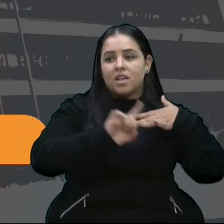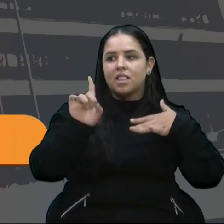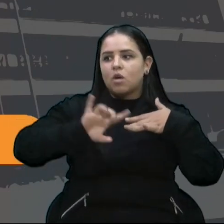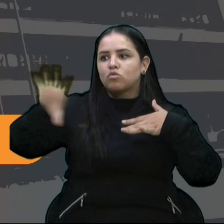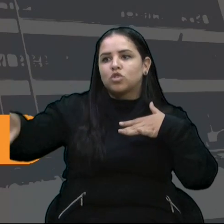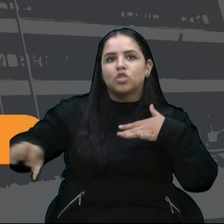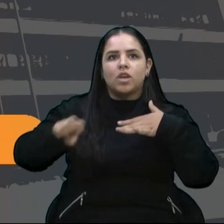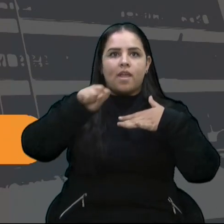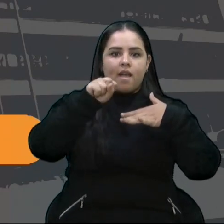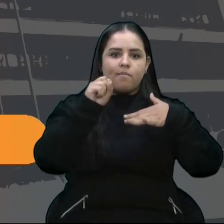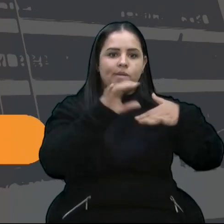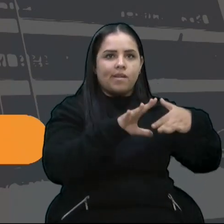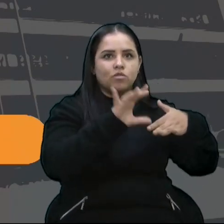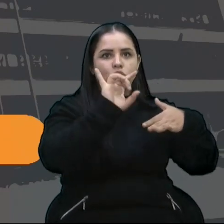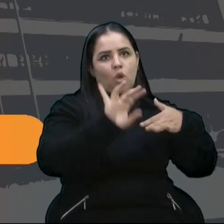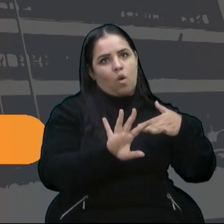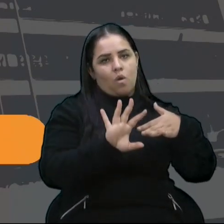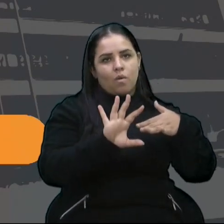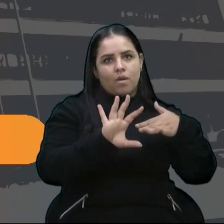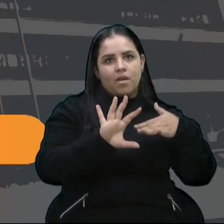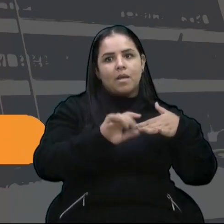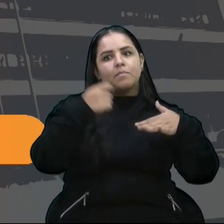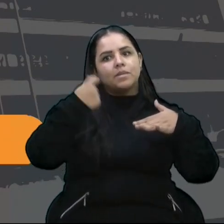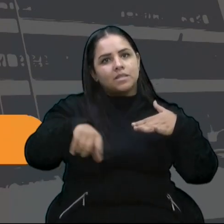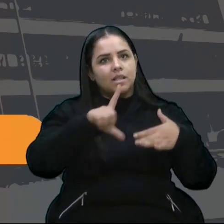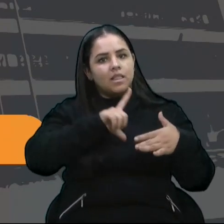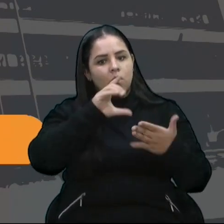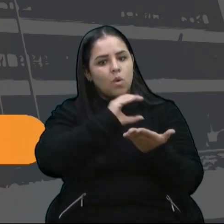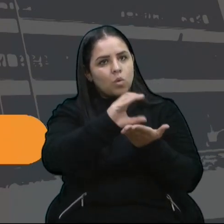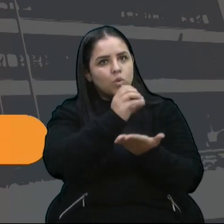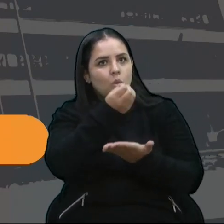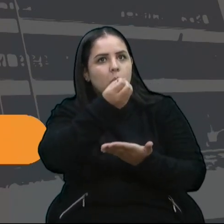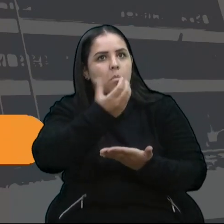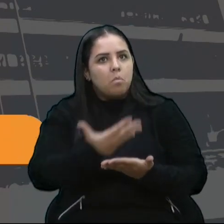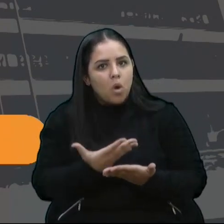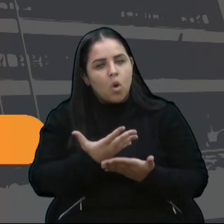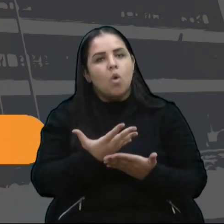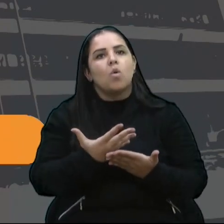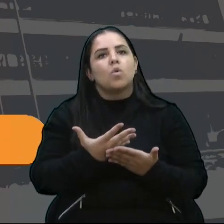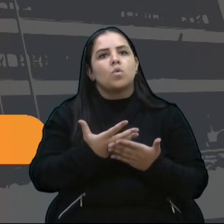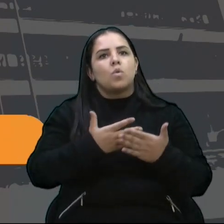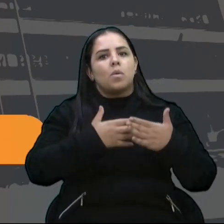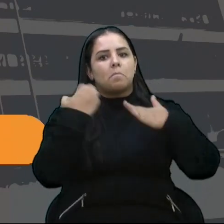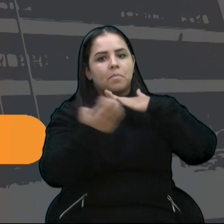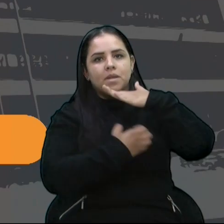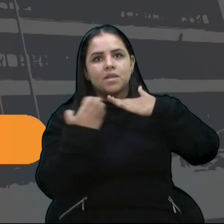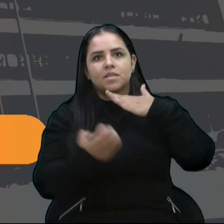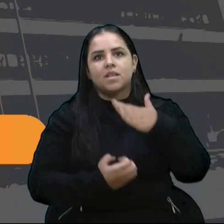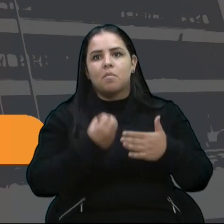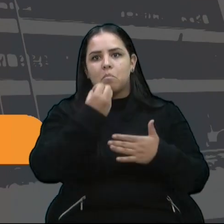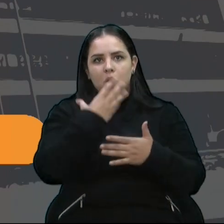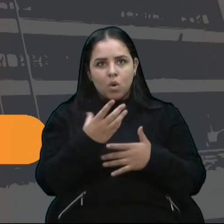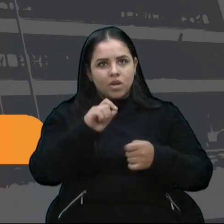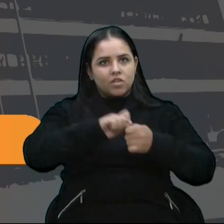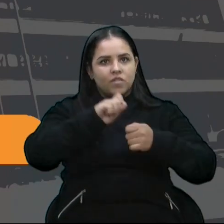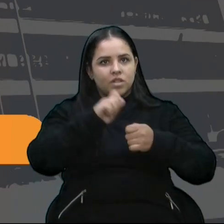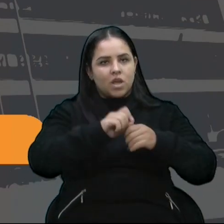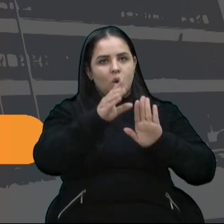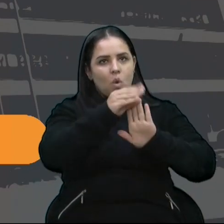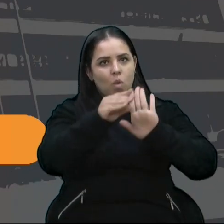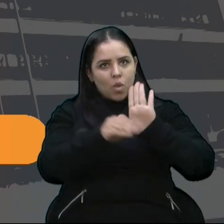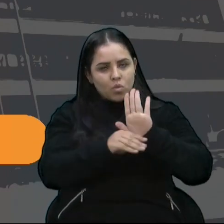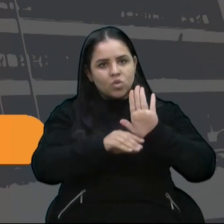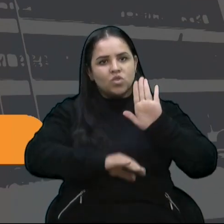e não fazer esse investimento com boas produtoras de vídeo, com boas produtoras de imagem, com boas produtoras de conteúdo,